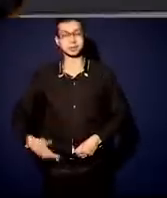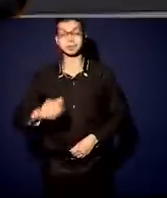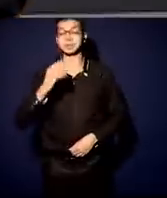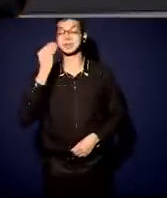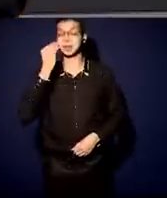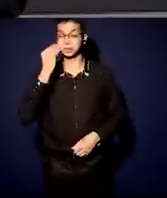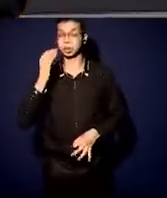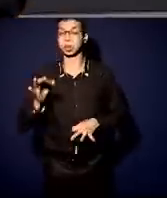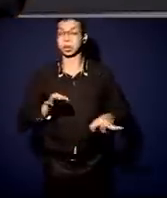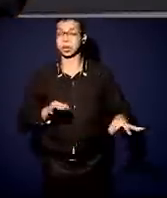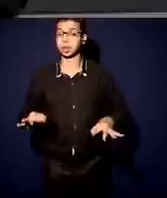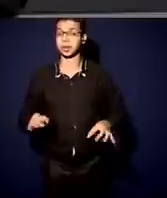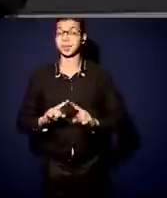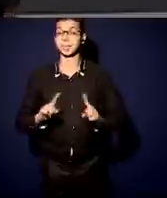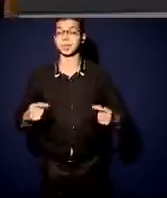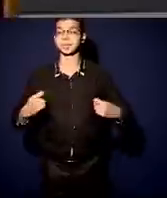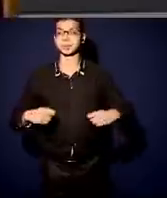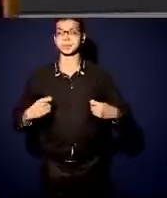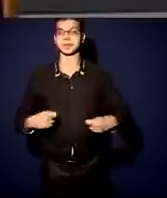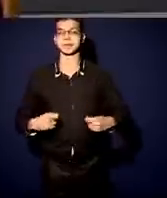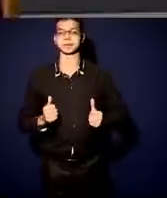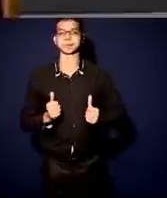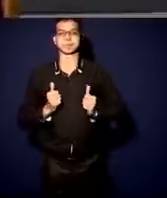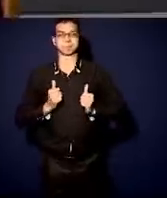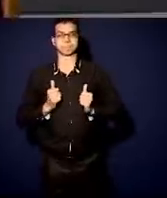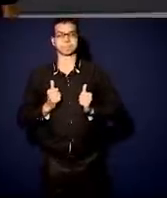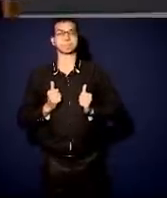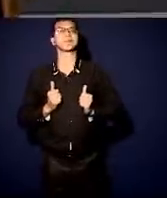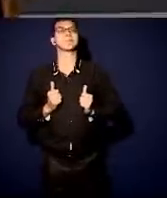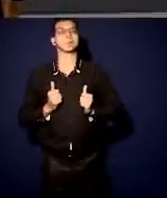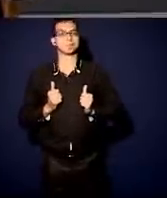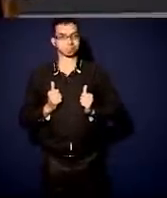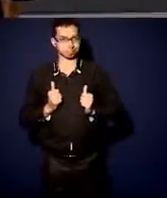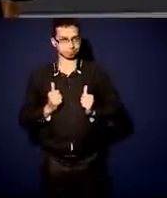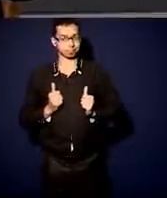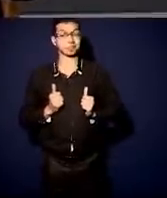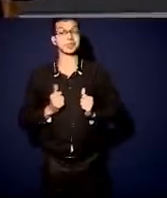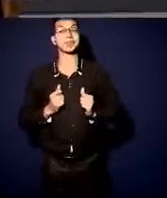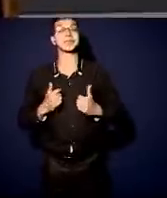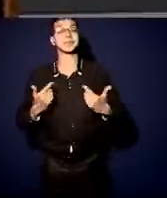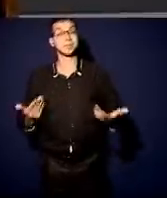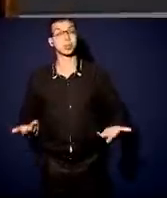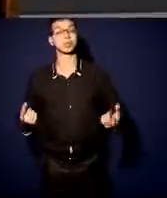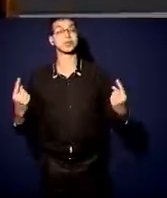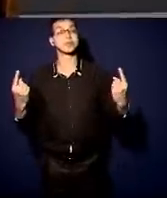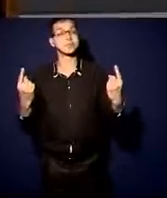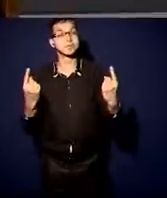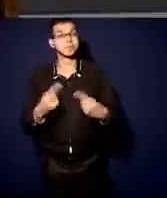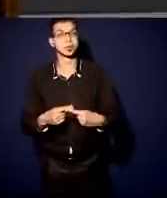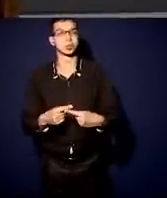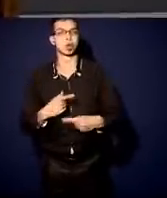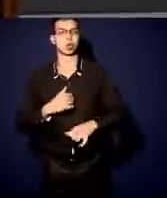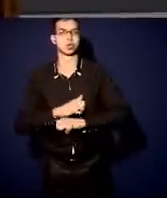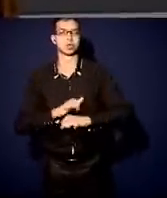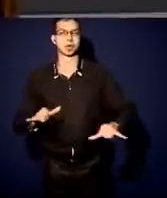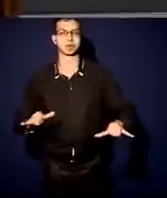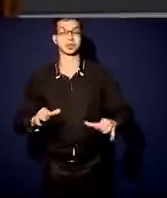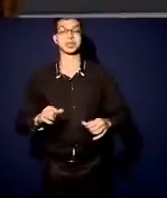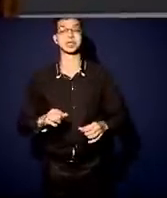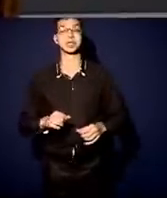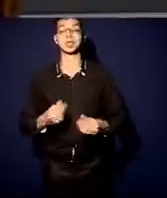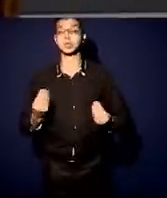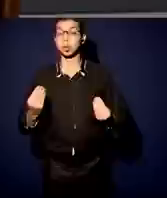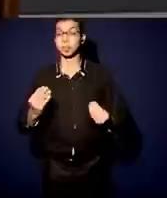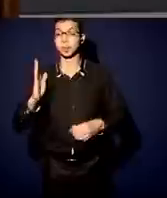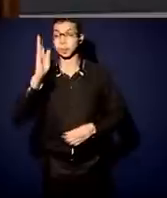vezes a gente teve que recuar Então mas esse é o desafio para a gente ter ideia de números é o seguinte para dívida do Brasil parar de crescer